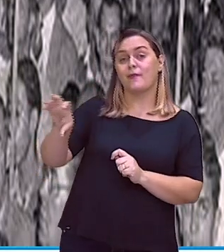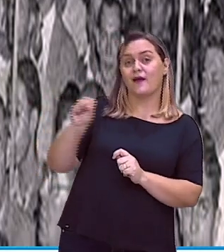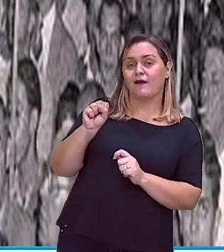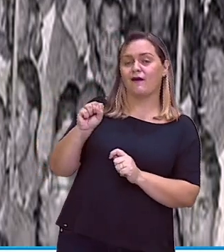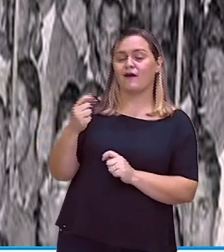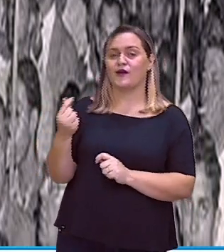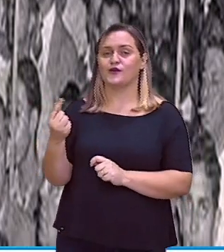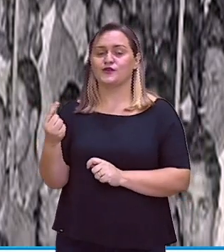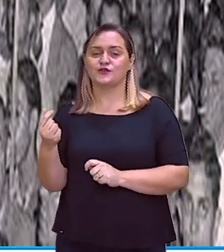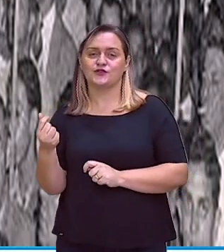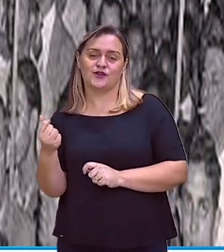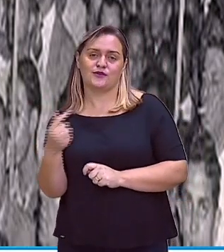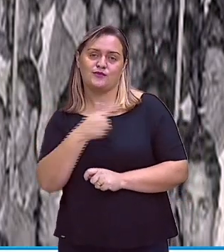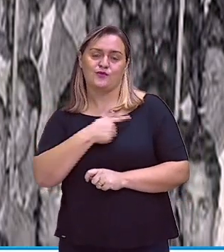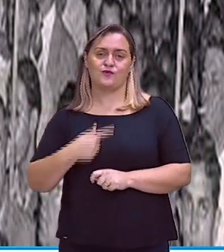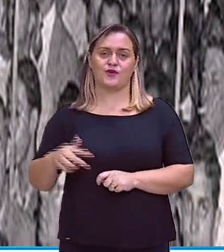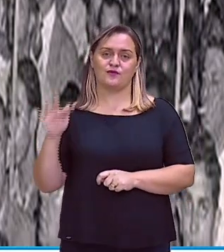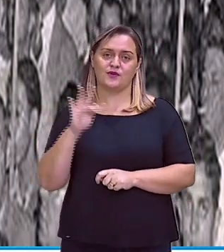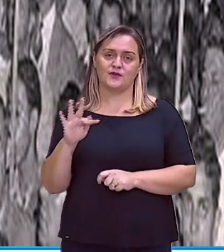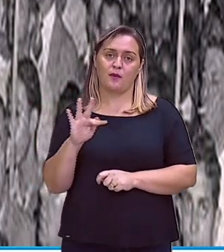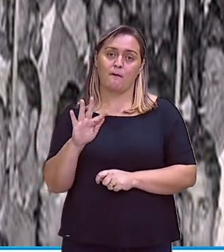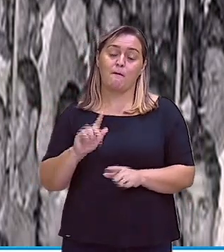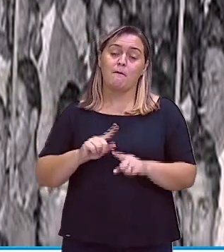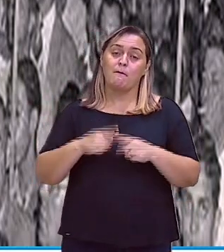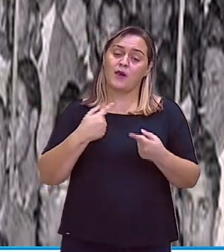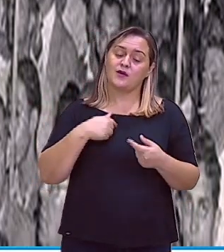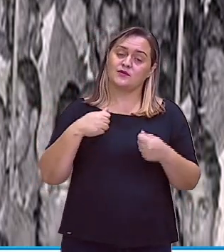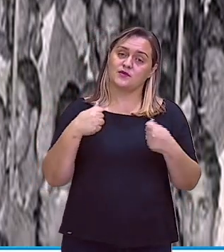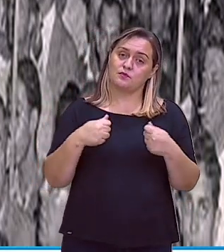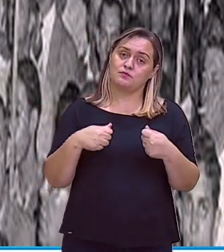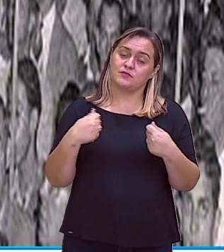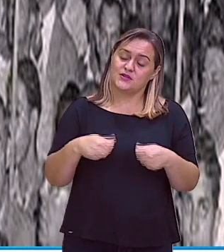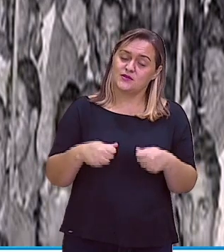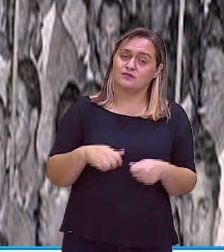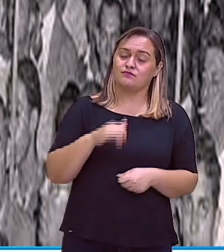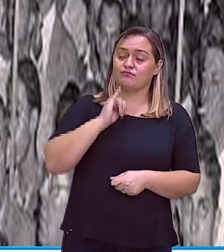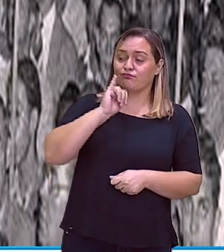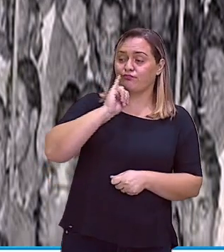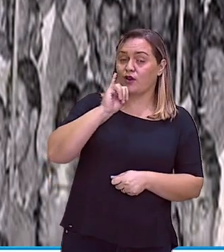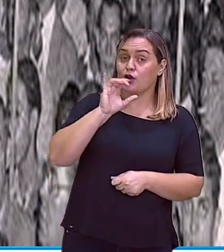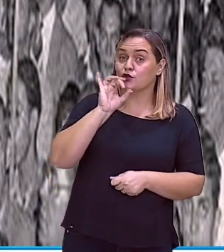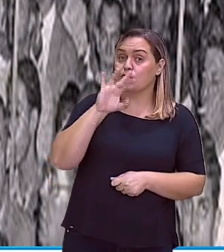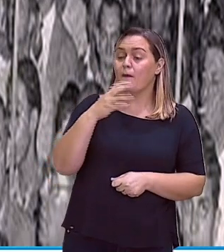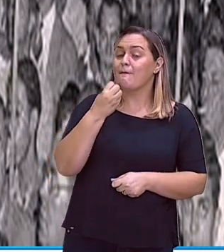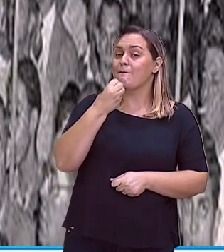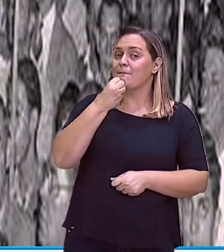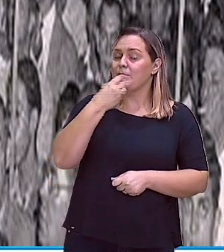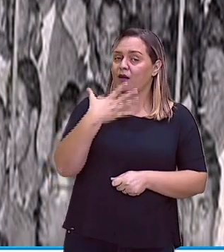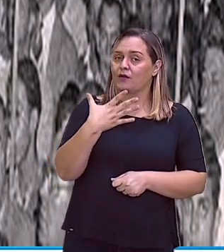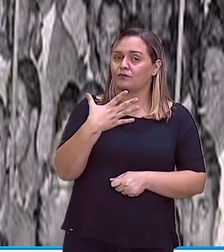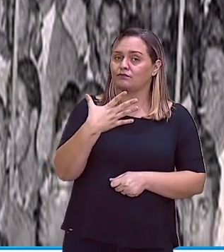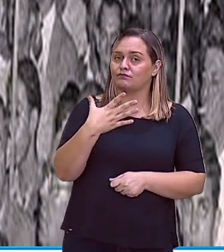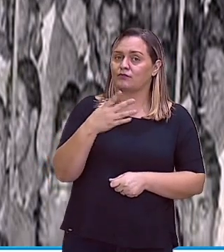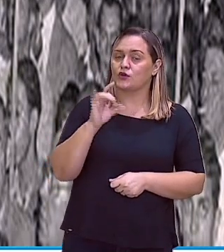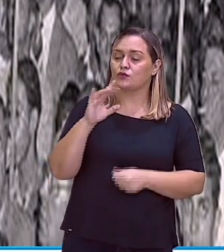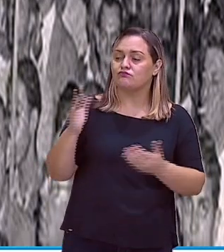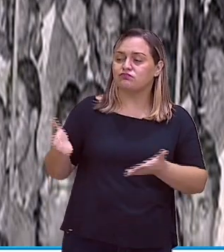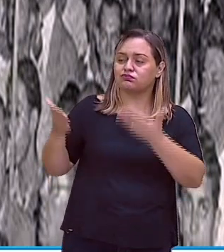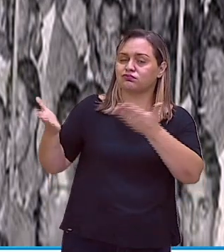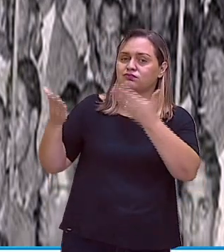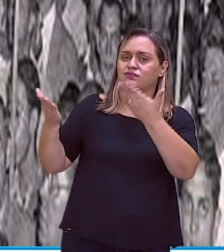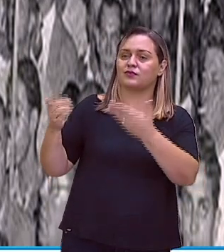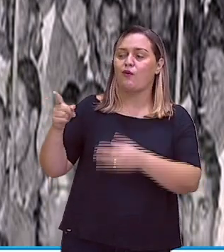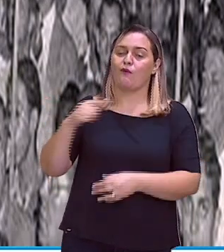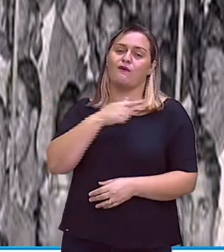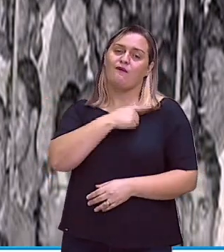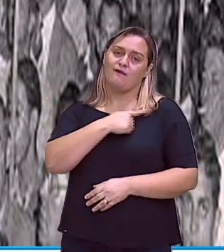governo federal mas para isso eu vou ter que falar bem do governo para continuar tendo essa essas